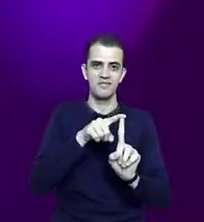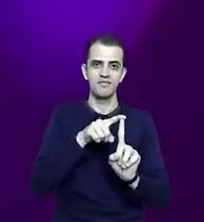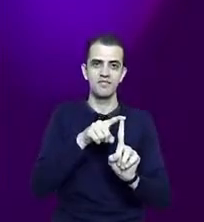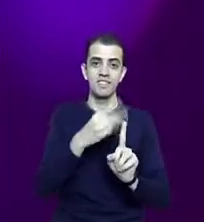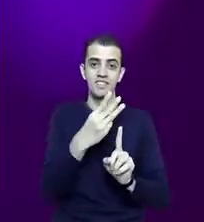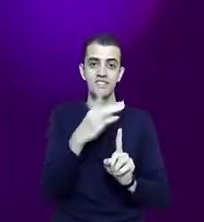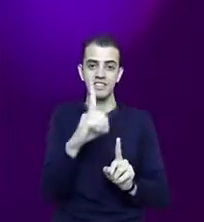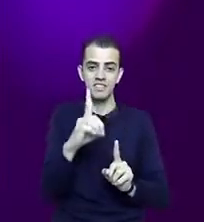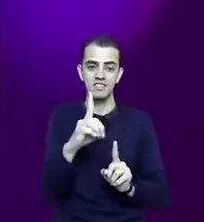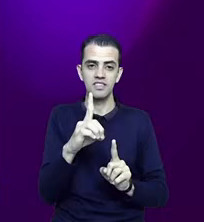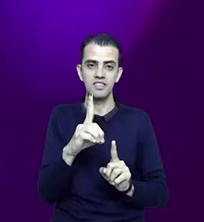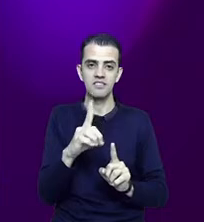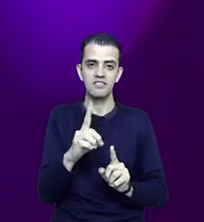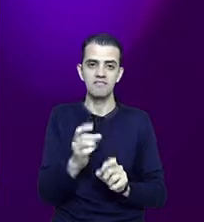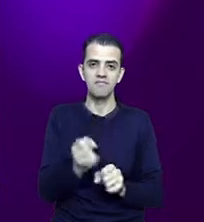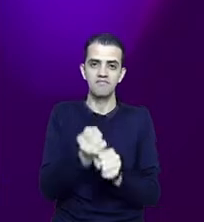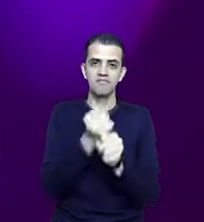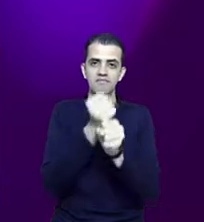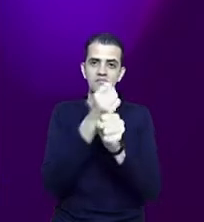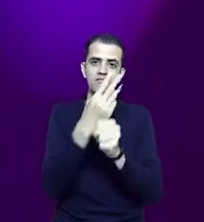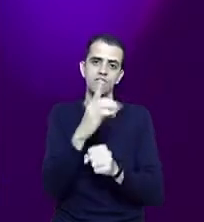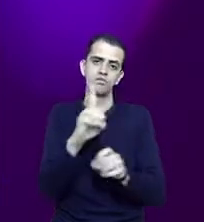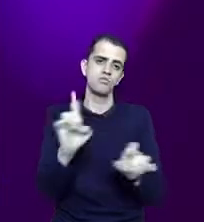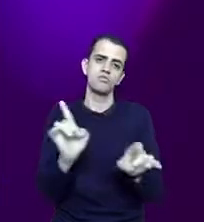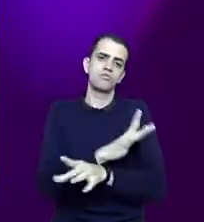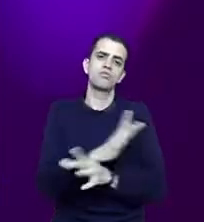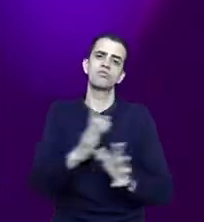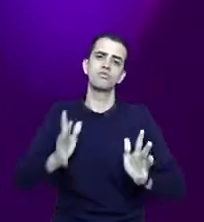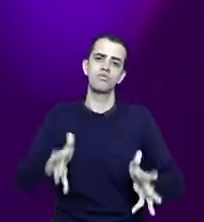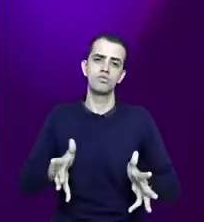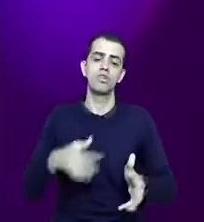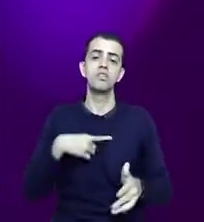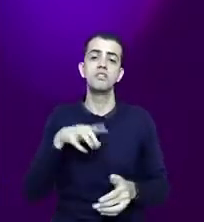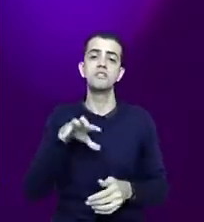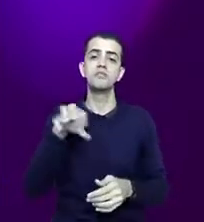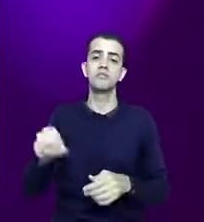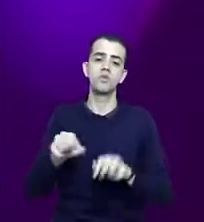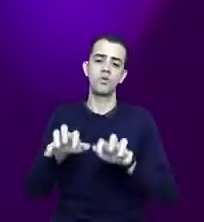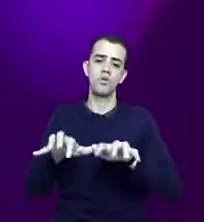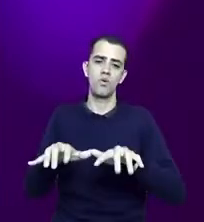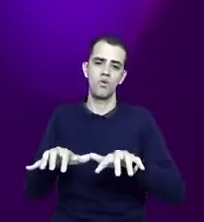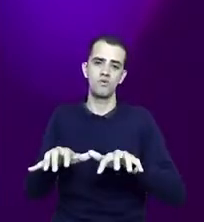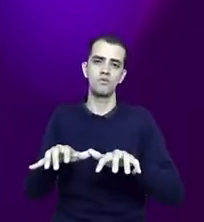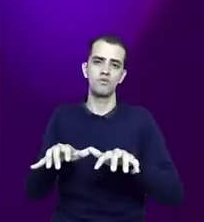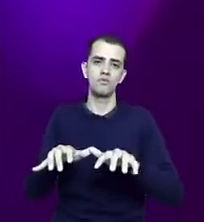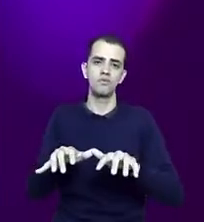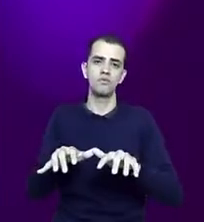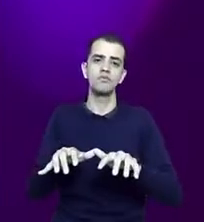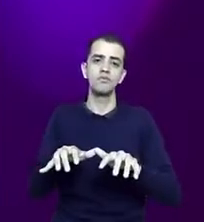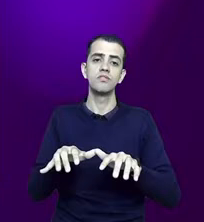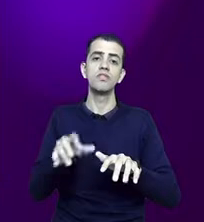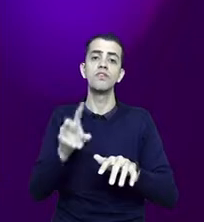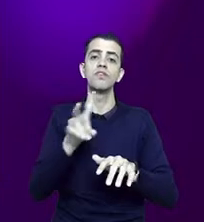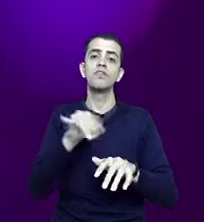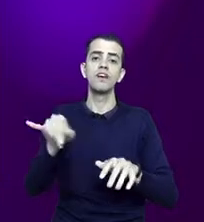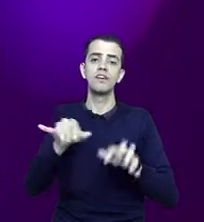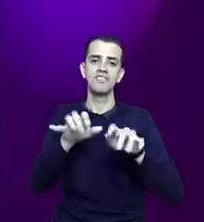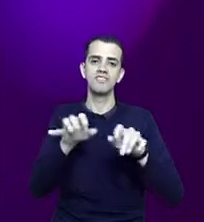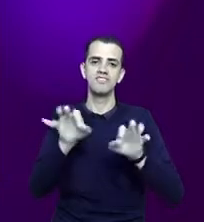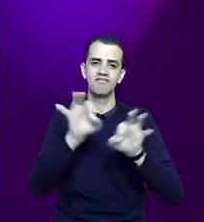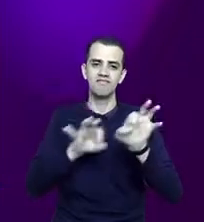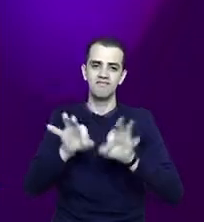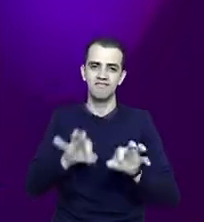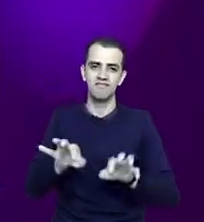3D, a reconstrução 3D, nós já temos ela, né? Se pegar no computador, a gente pode fazer uma reconstrução, mas esse que você fez, a gente poder fazer